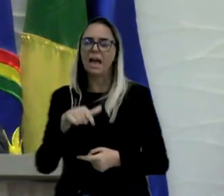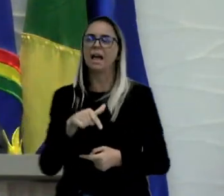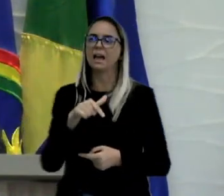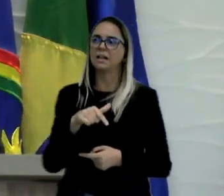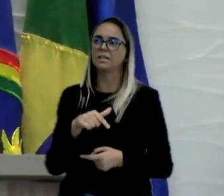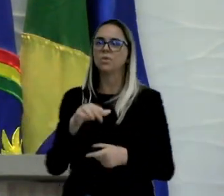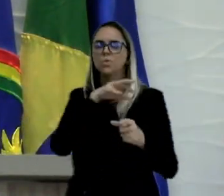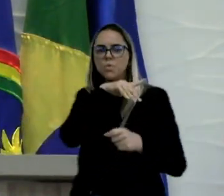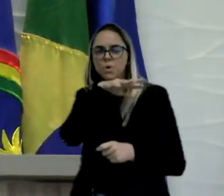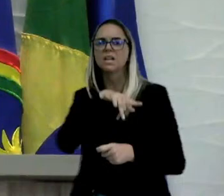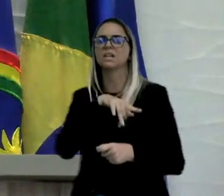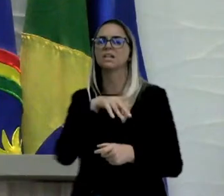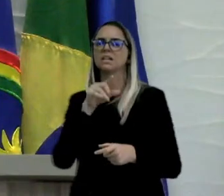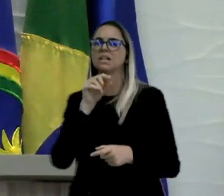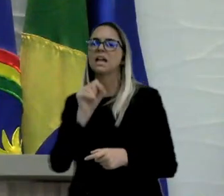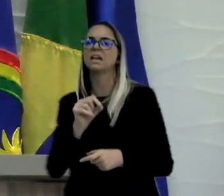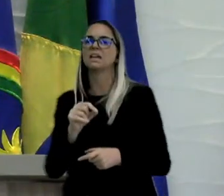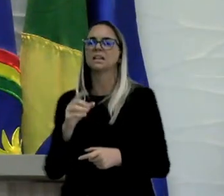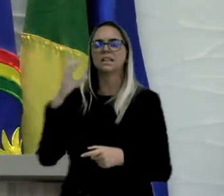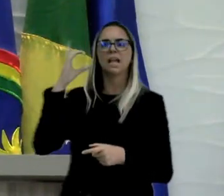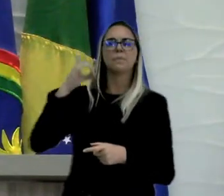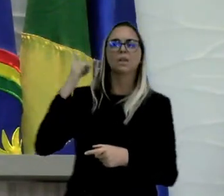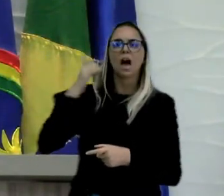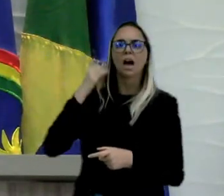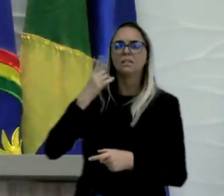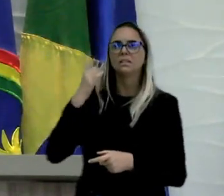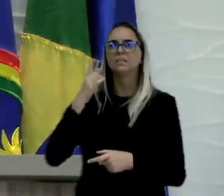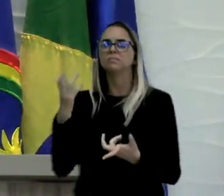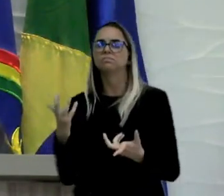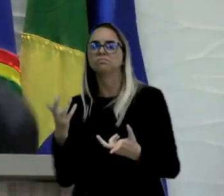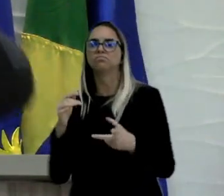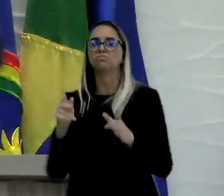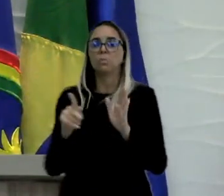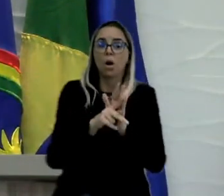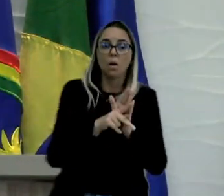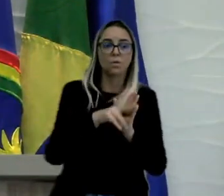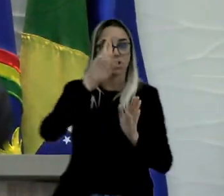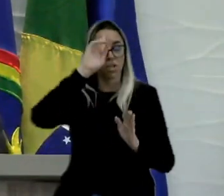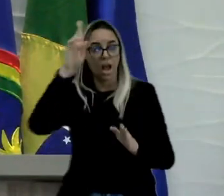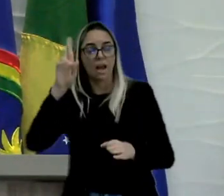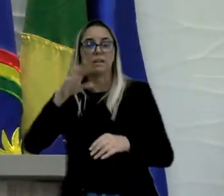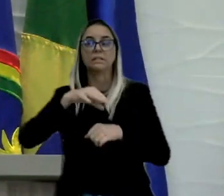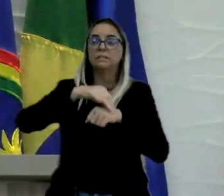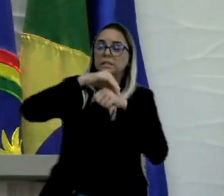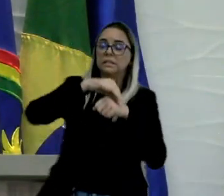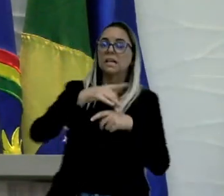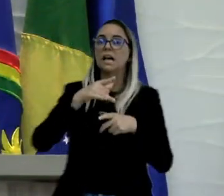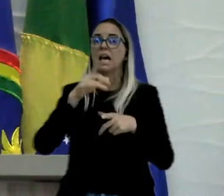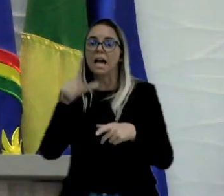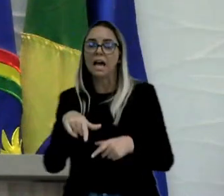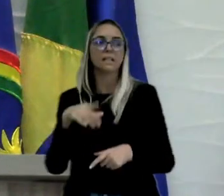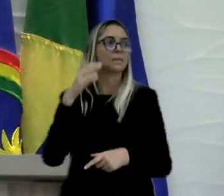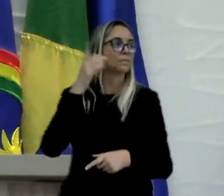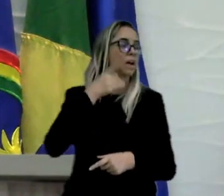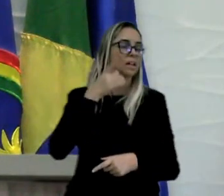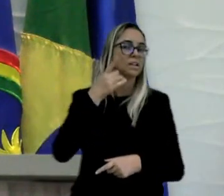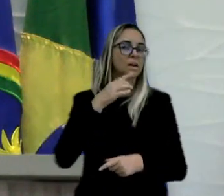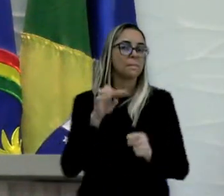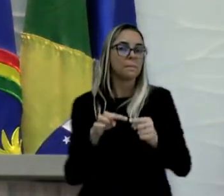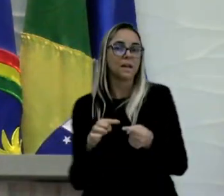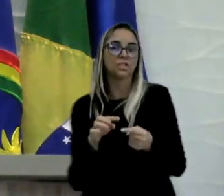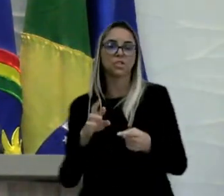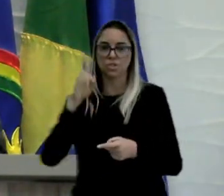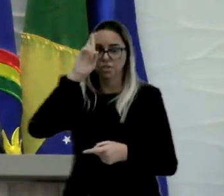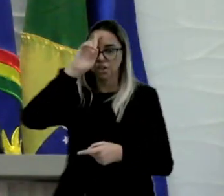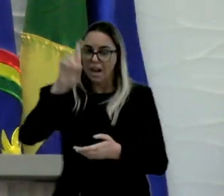ruim bota para cima da deputada e diz que quem troca gerência quem troca Funcionário é a deputada e fala quando diz que tem um gerente bom